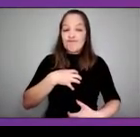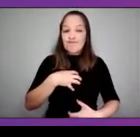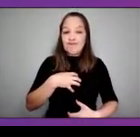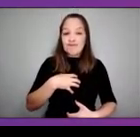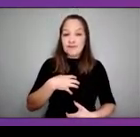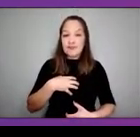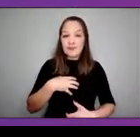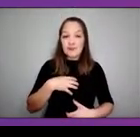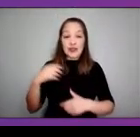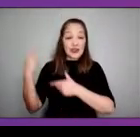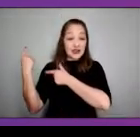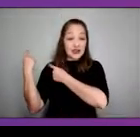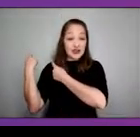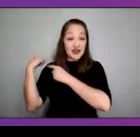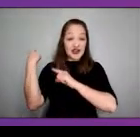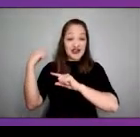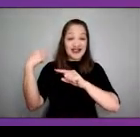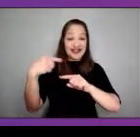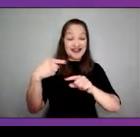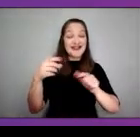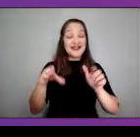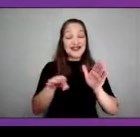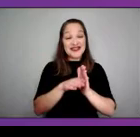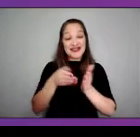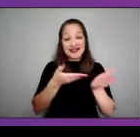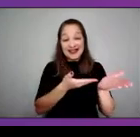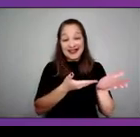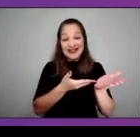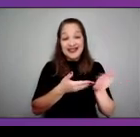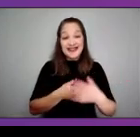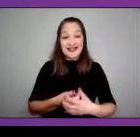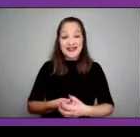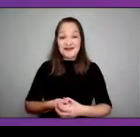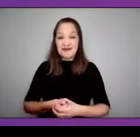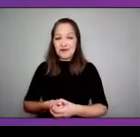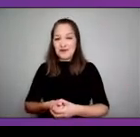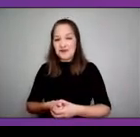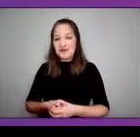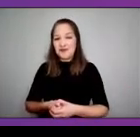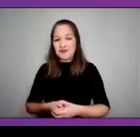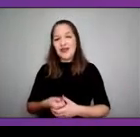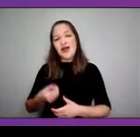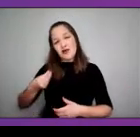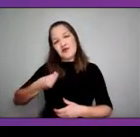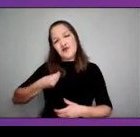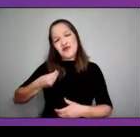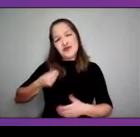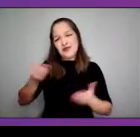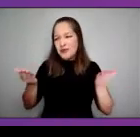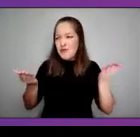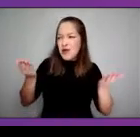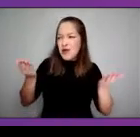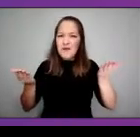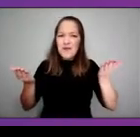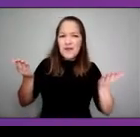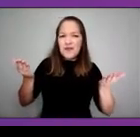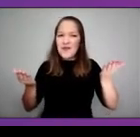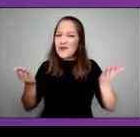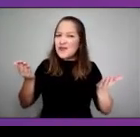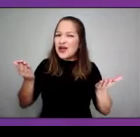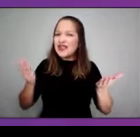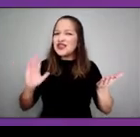que tá tá vindo aí que esquentar vai viver esse paradoxo está vivendo esse paradoxo tô